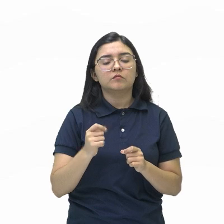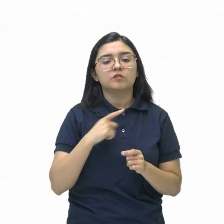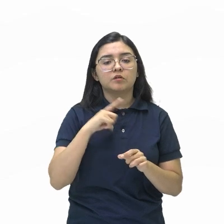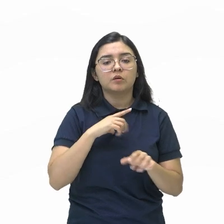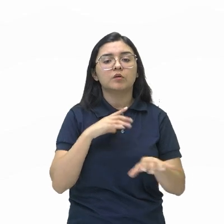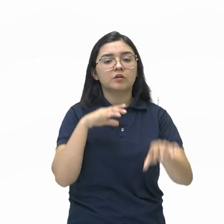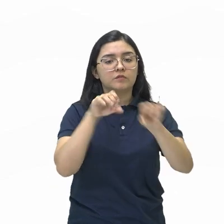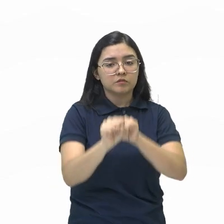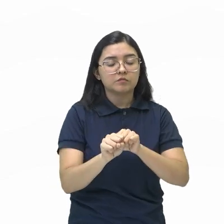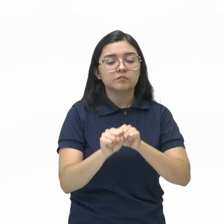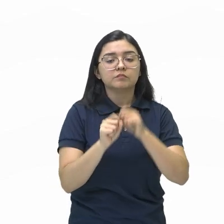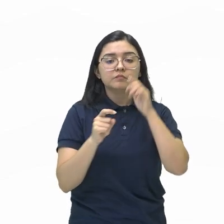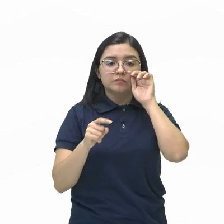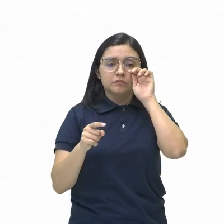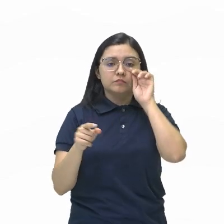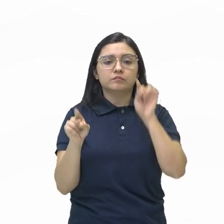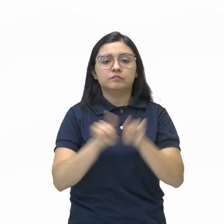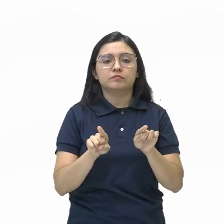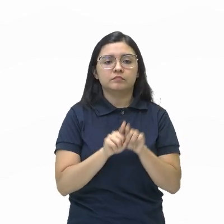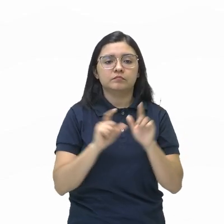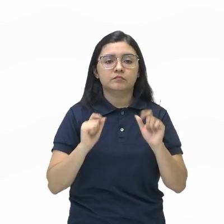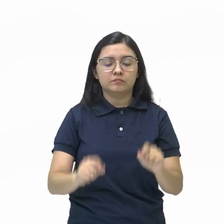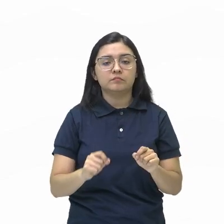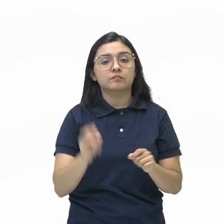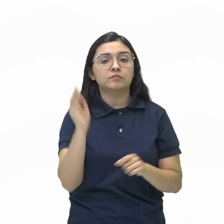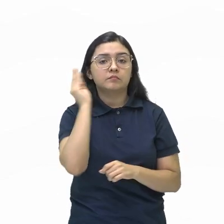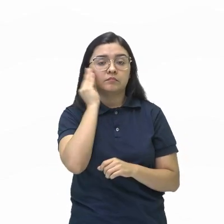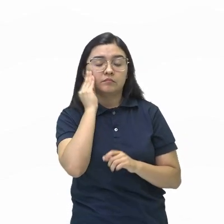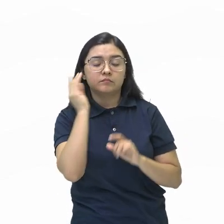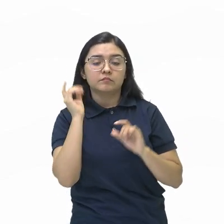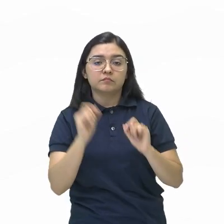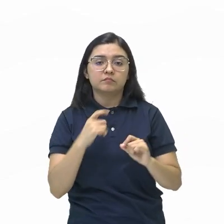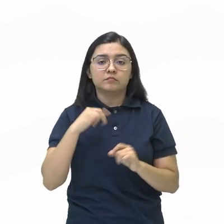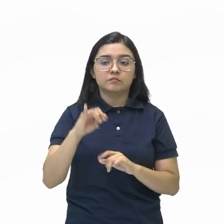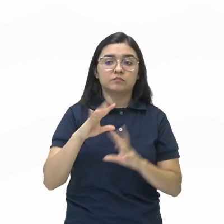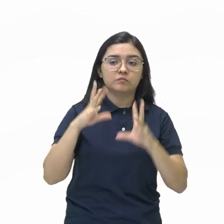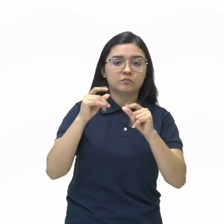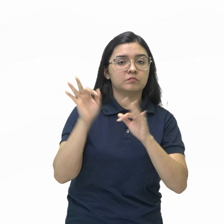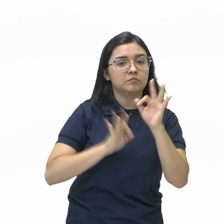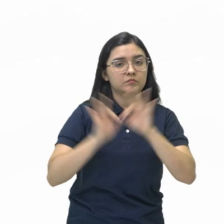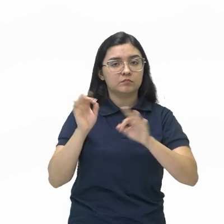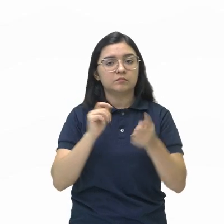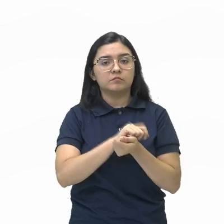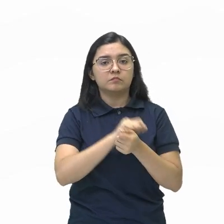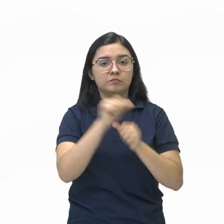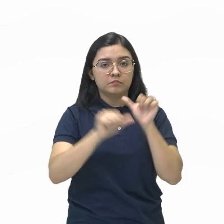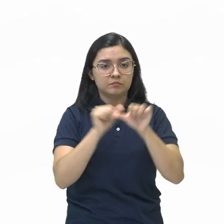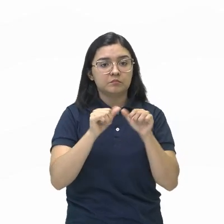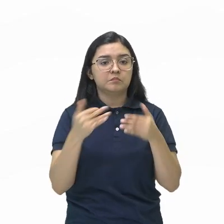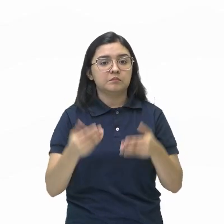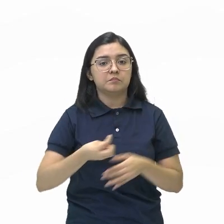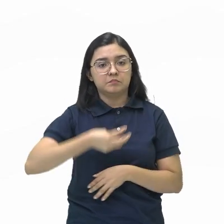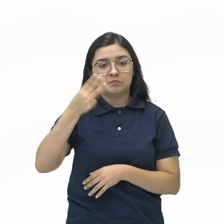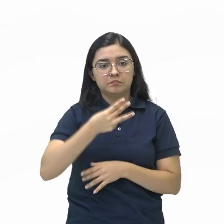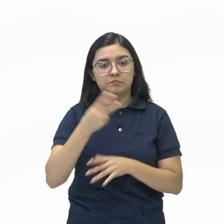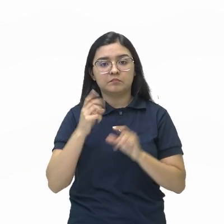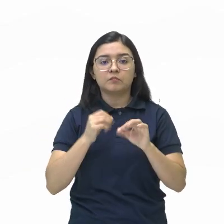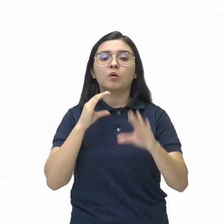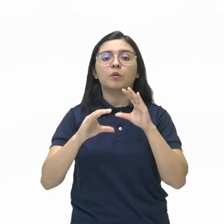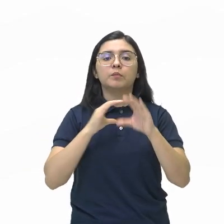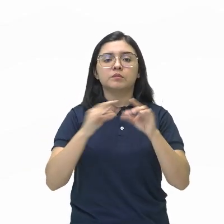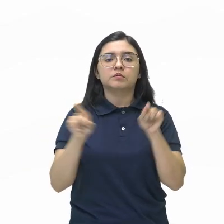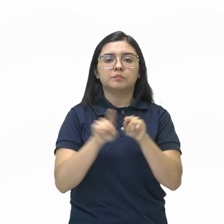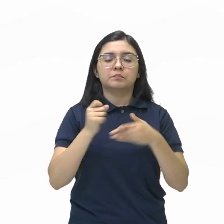e lidar com a resistência às mudanças. Nem todos estão preparados ainda para isso. Terceiro,